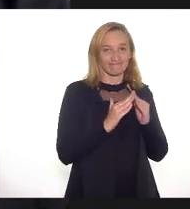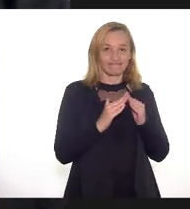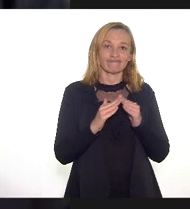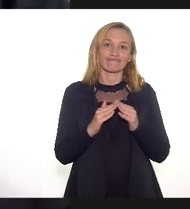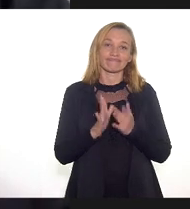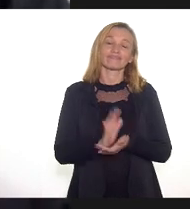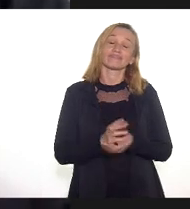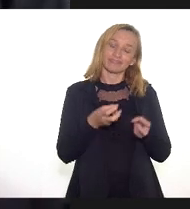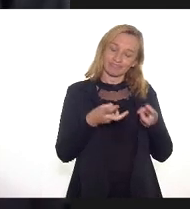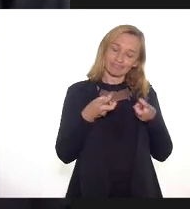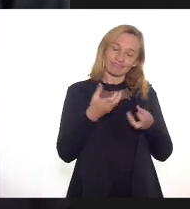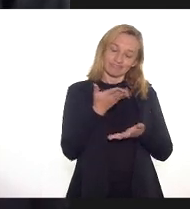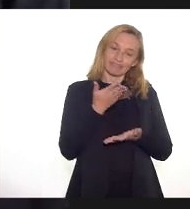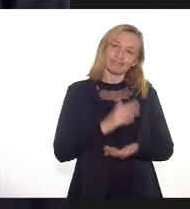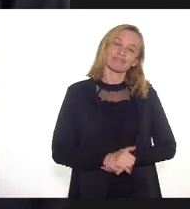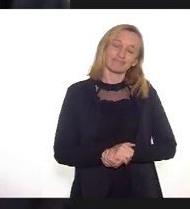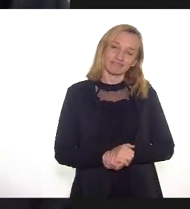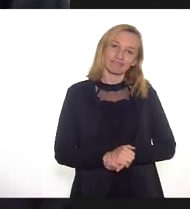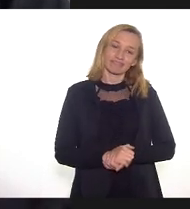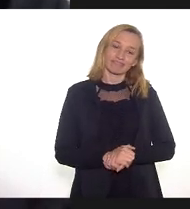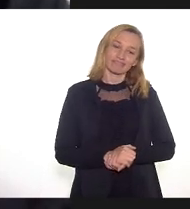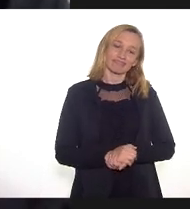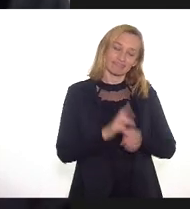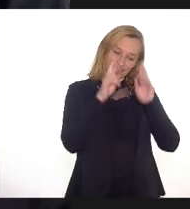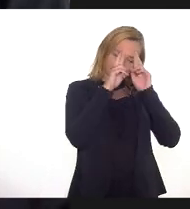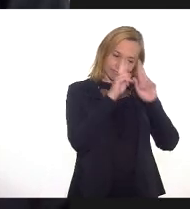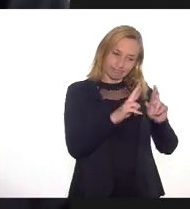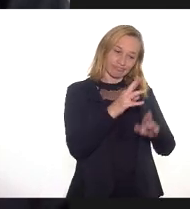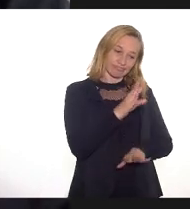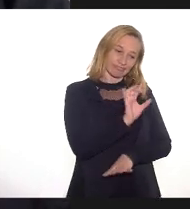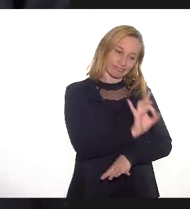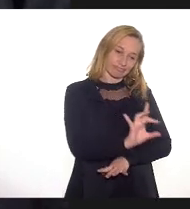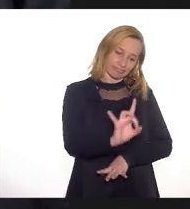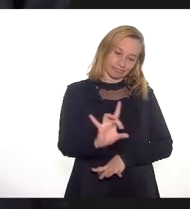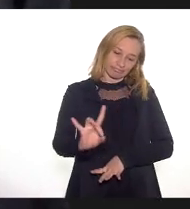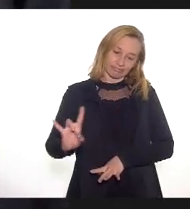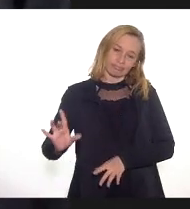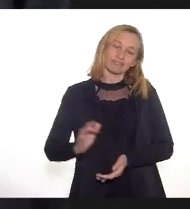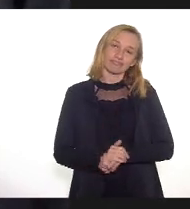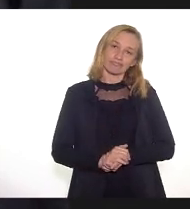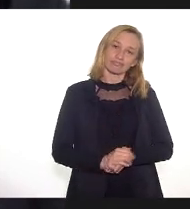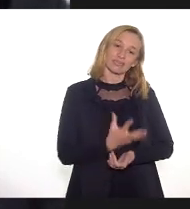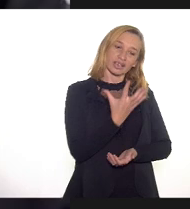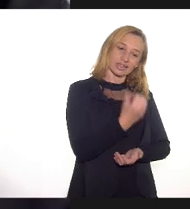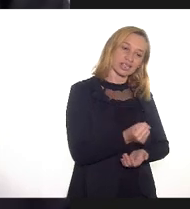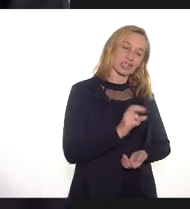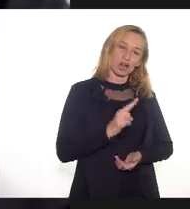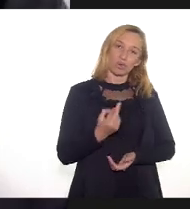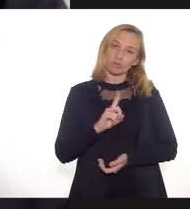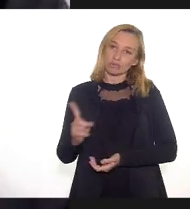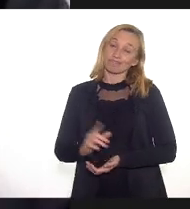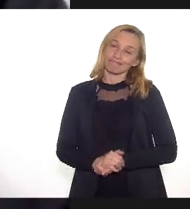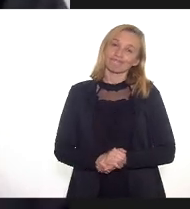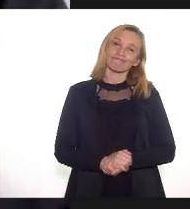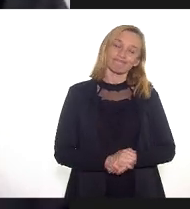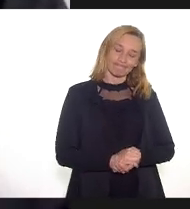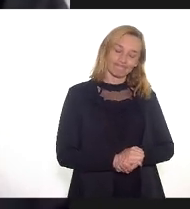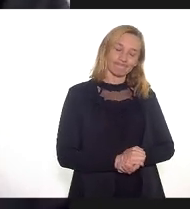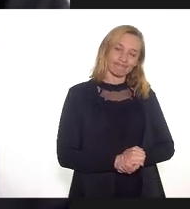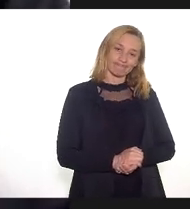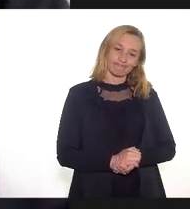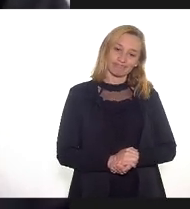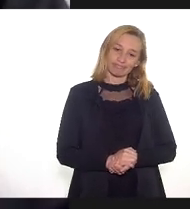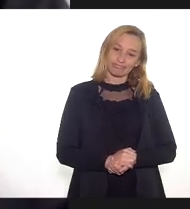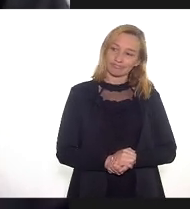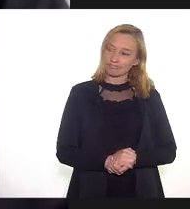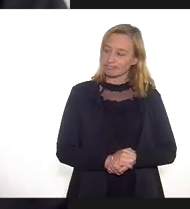eu percebo isso. A gente tem que respeitar as posições, né, sendo a favor ou contra, mas sempre com muito respeito.